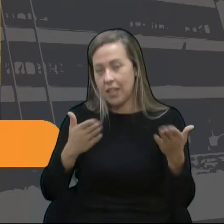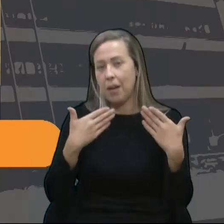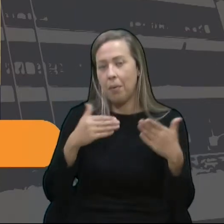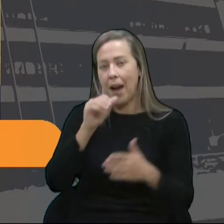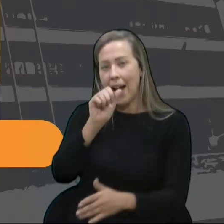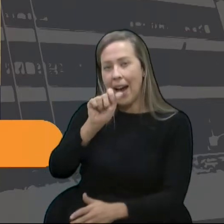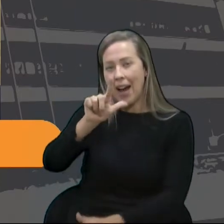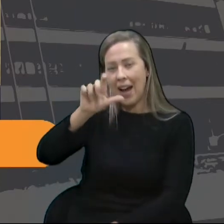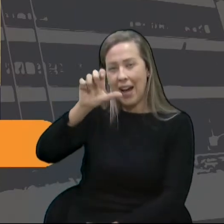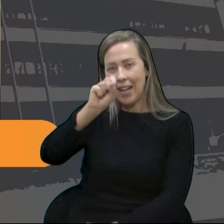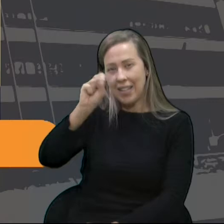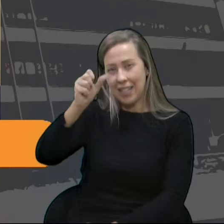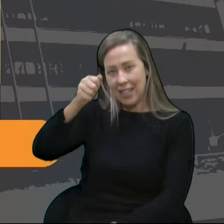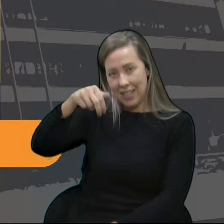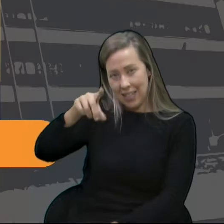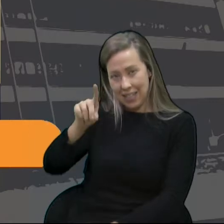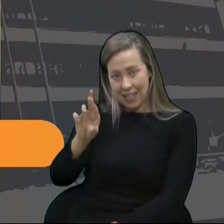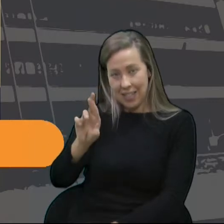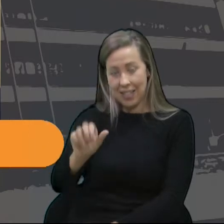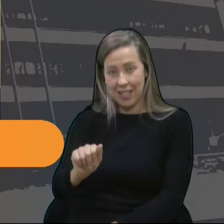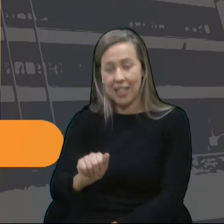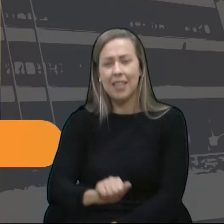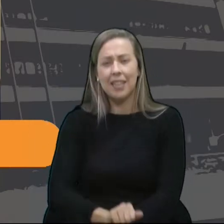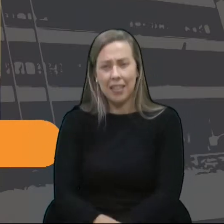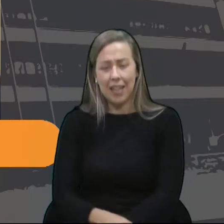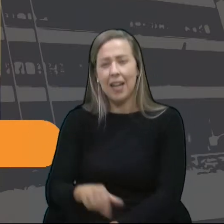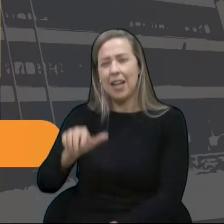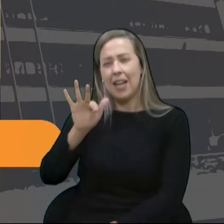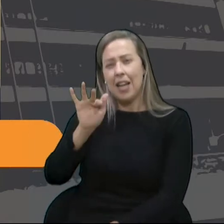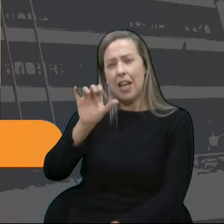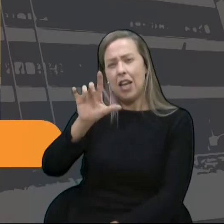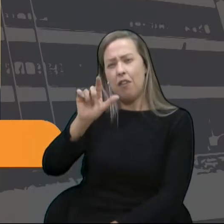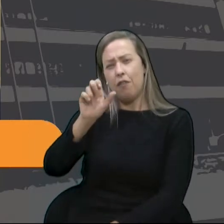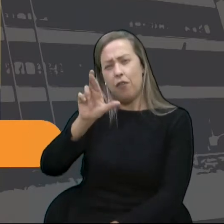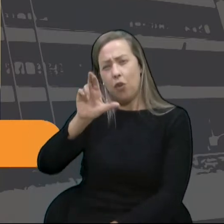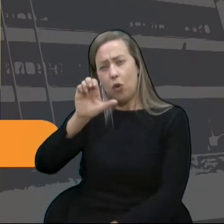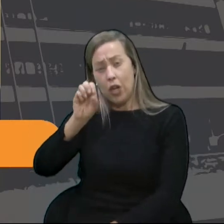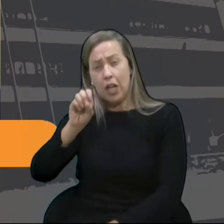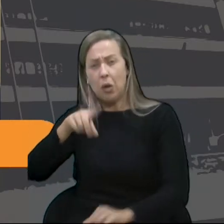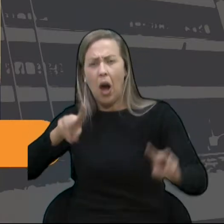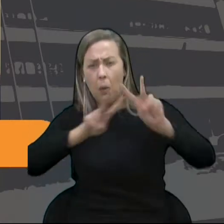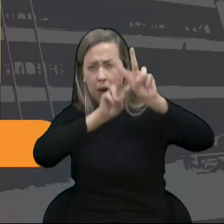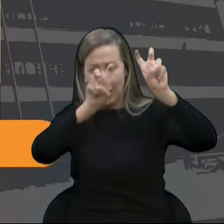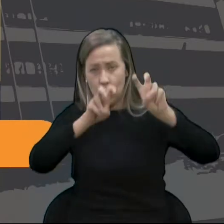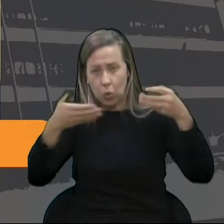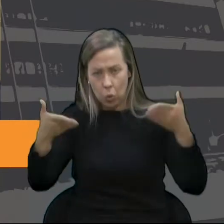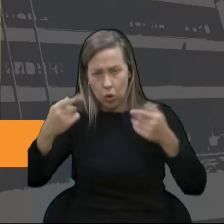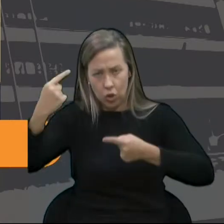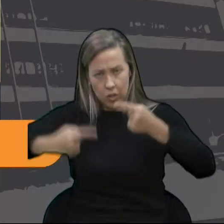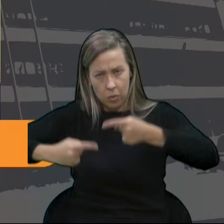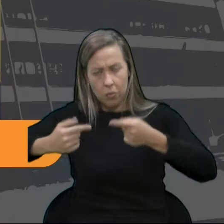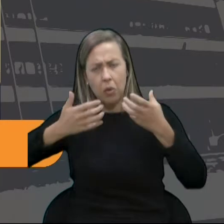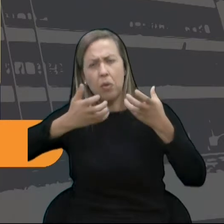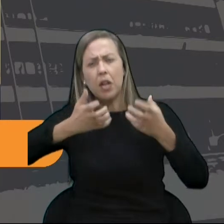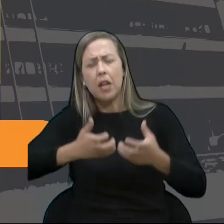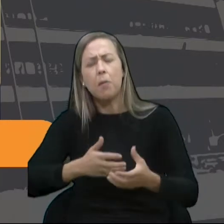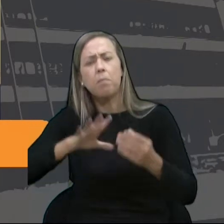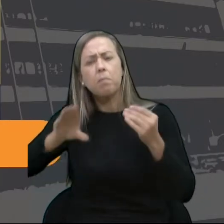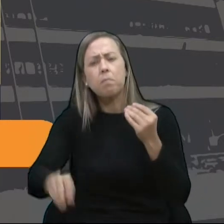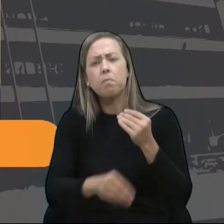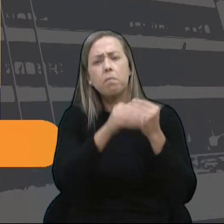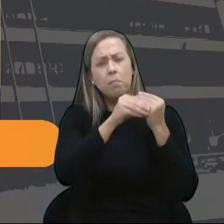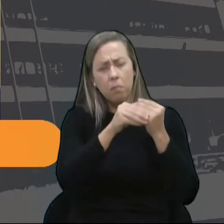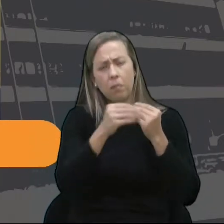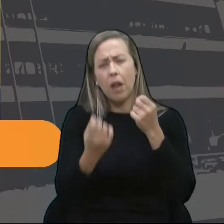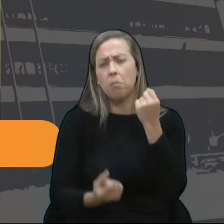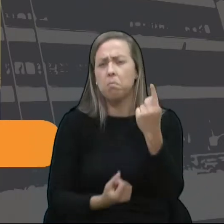Alessandra e também do Floriano a respeito do tema a ser abordado hoje, e eu gostaria de acrescentar